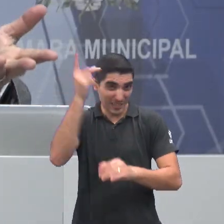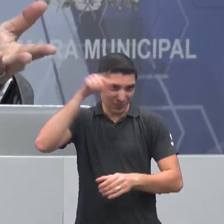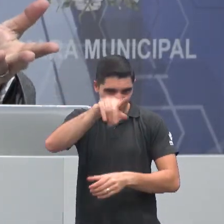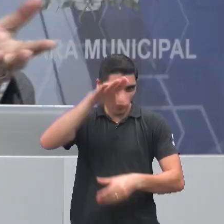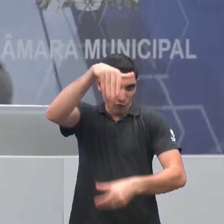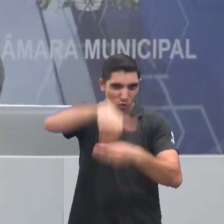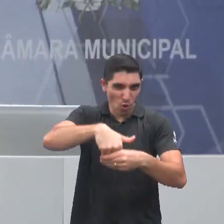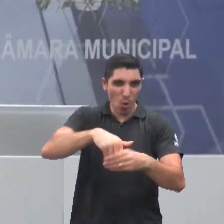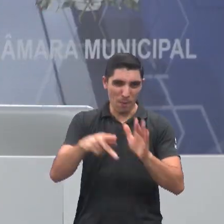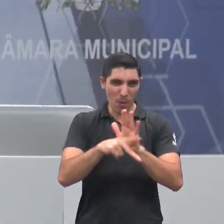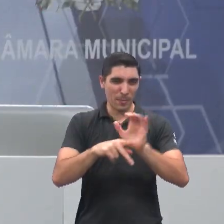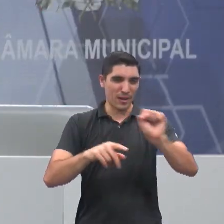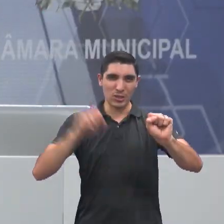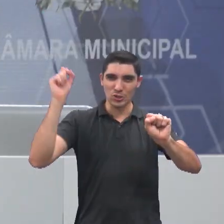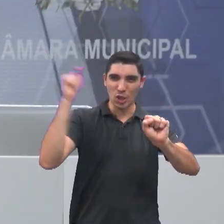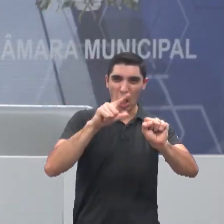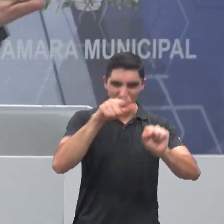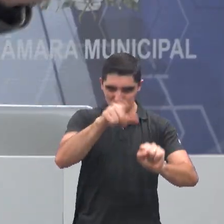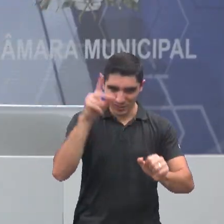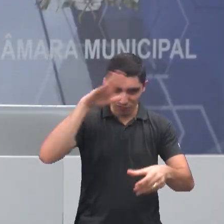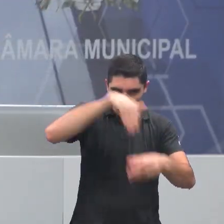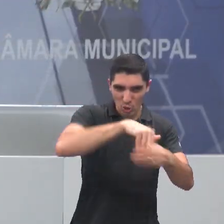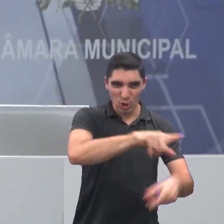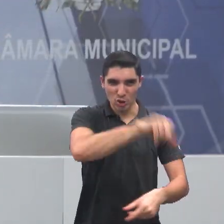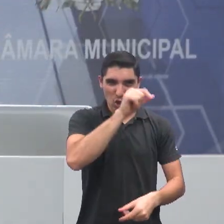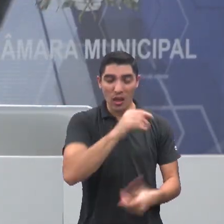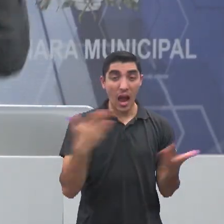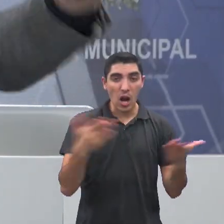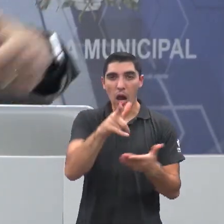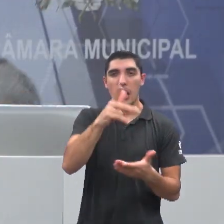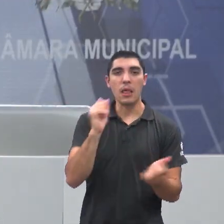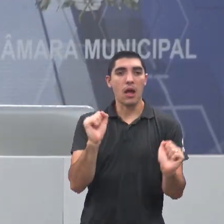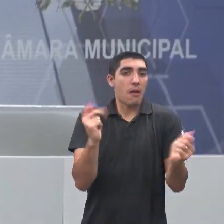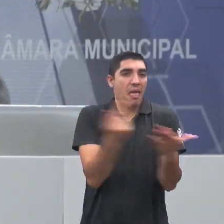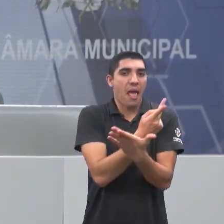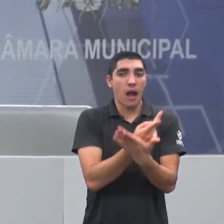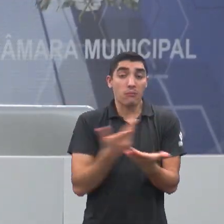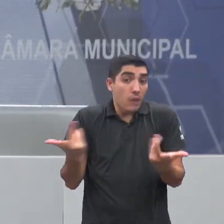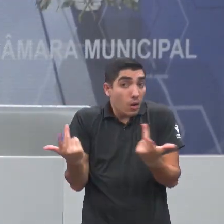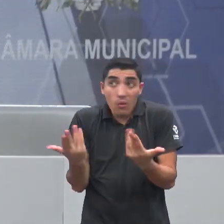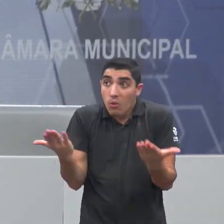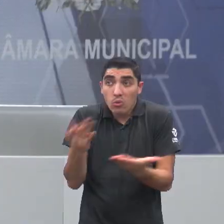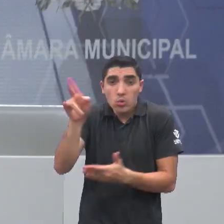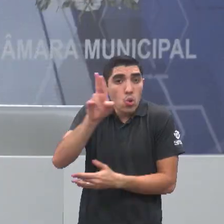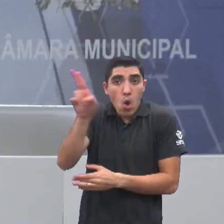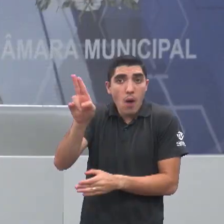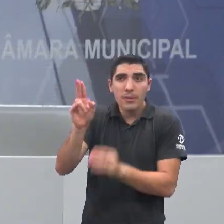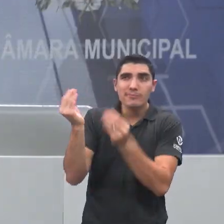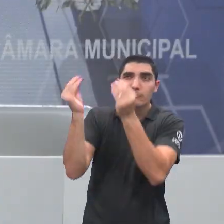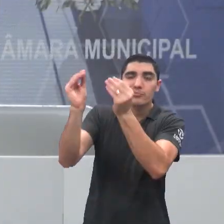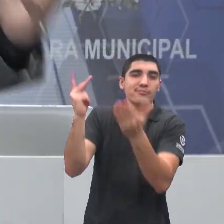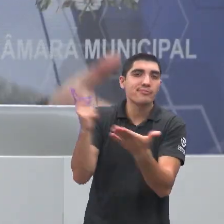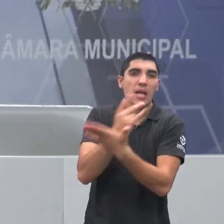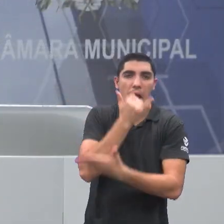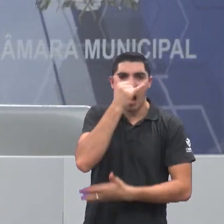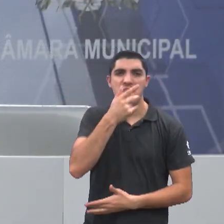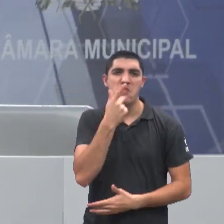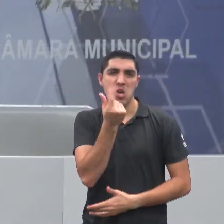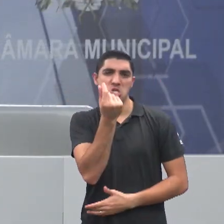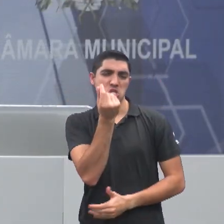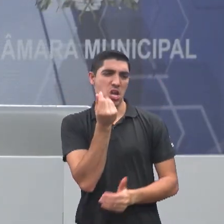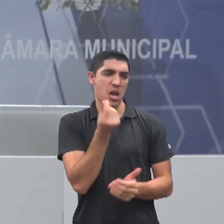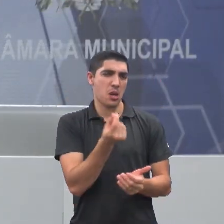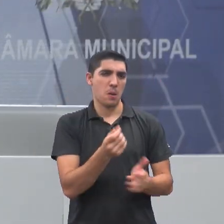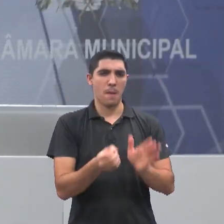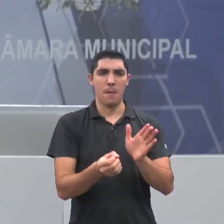perfeito? Ué, erraram na nomenclatura, mas o senhor coloca na tua apresentação de hoje, dizendo que foram milhões para OSCs